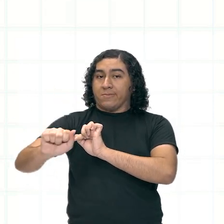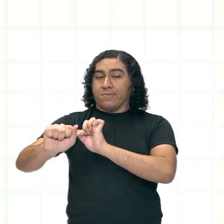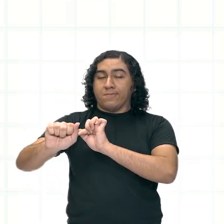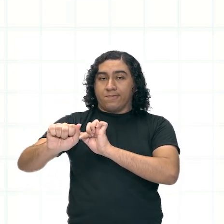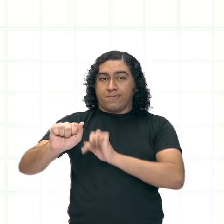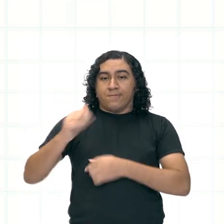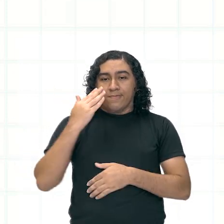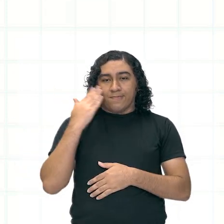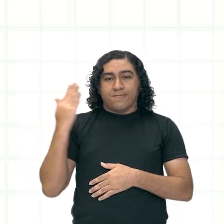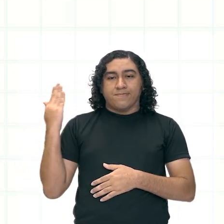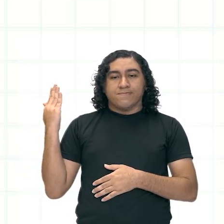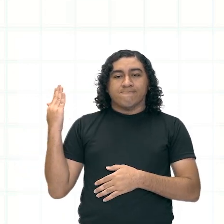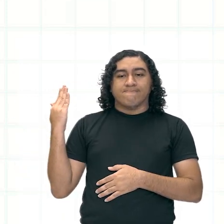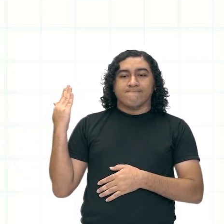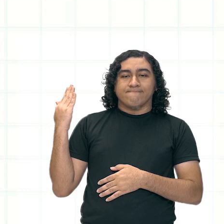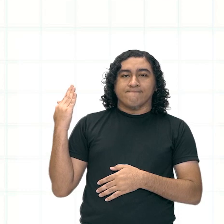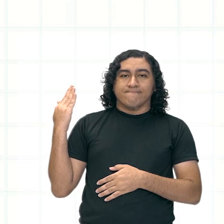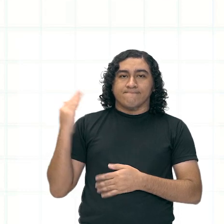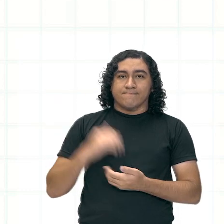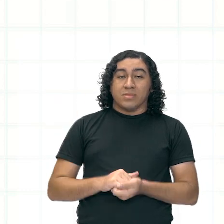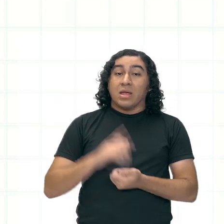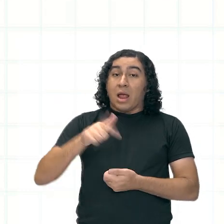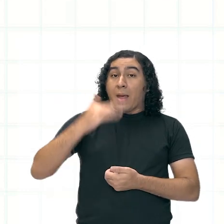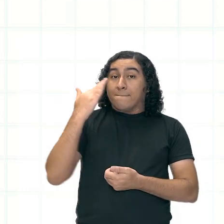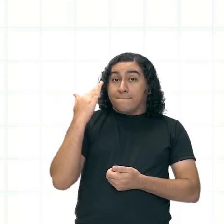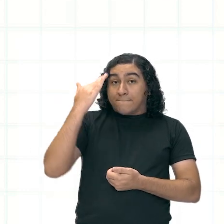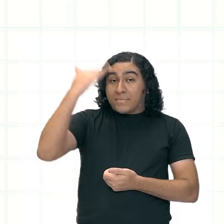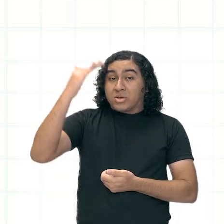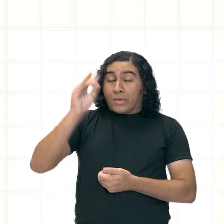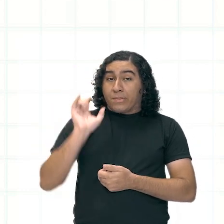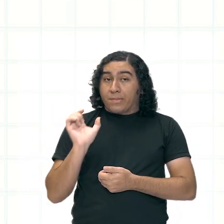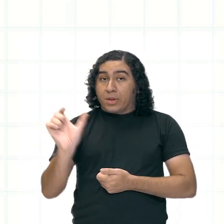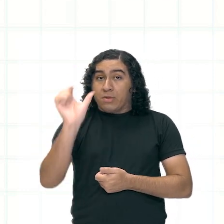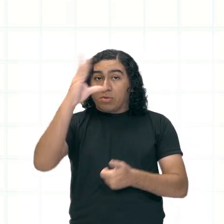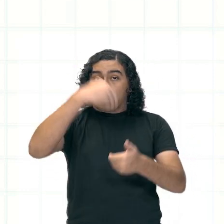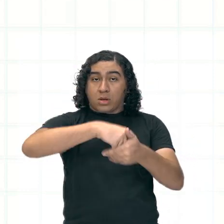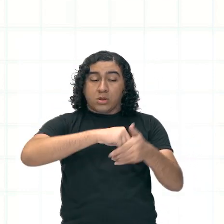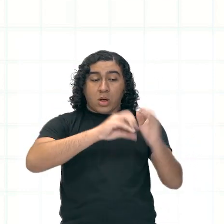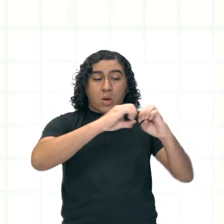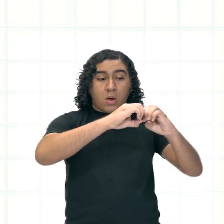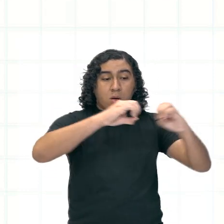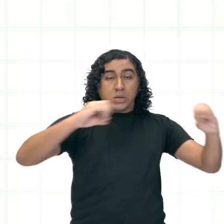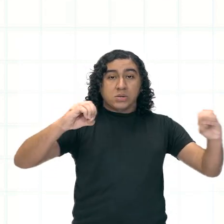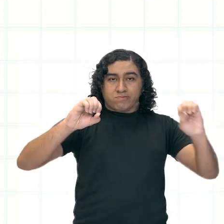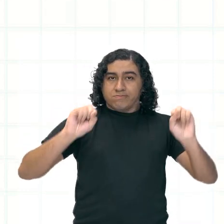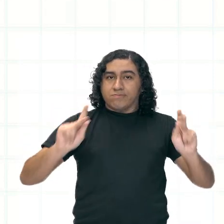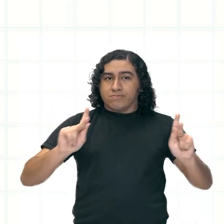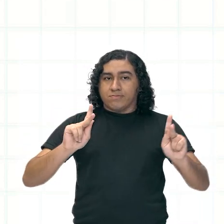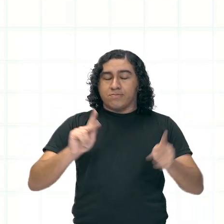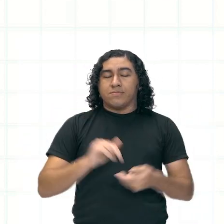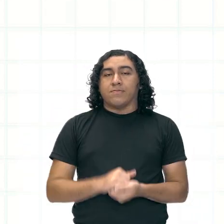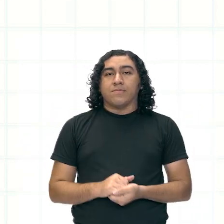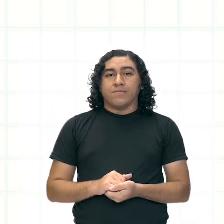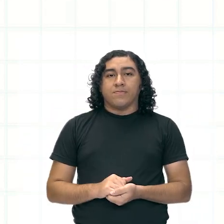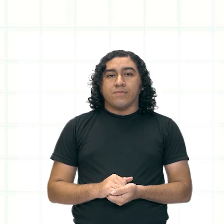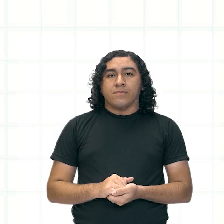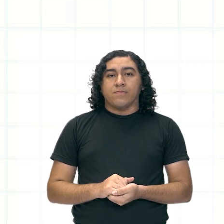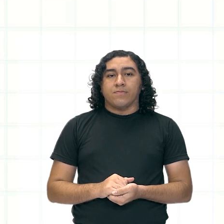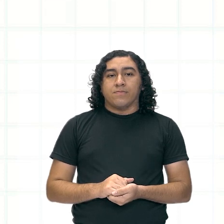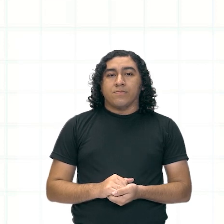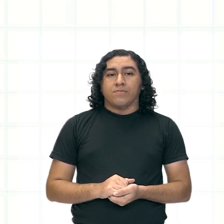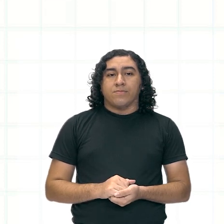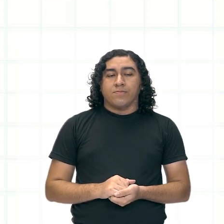Então, conferência é o núcleo do nosso sujeito. Essa palavra aqui é o núcleo, é a palavra mais